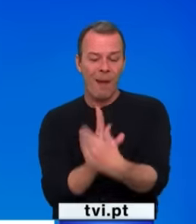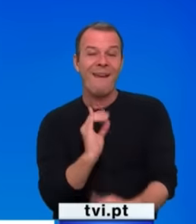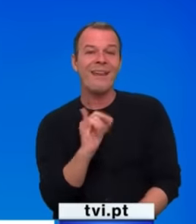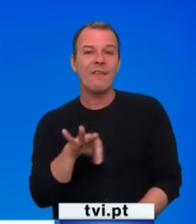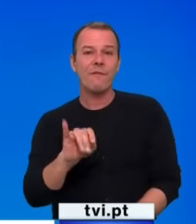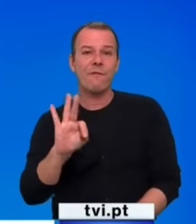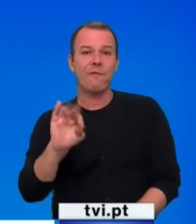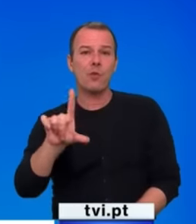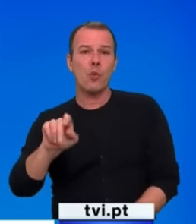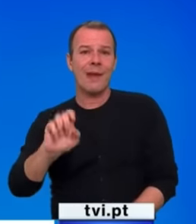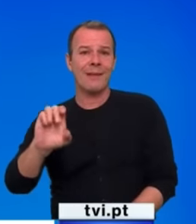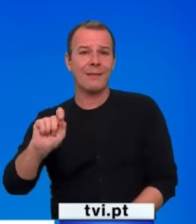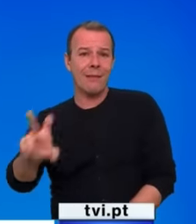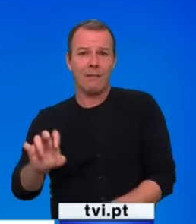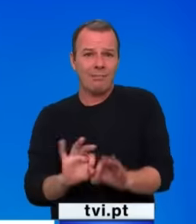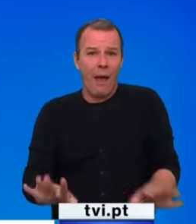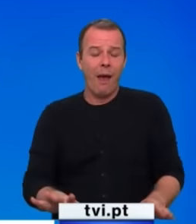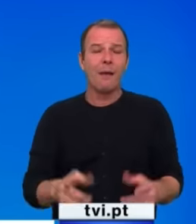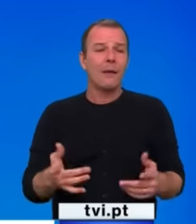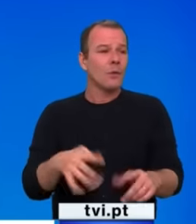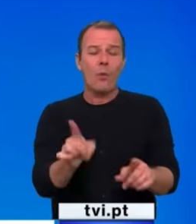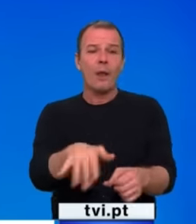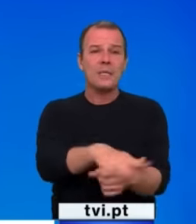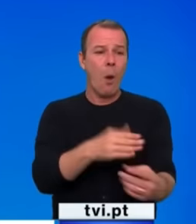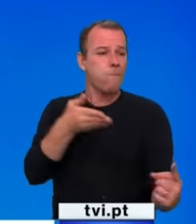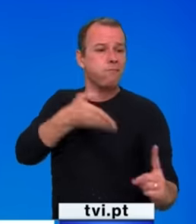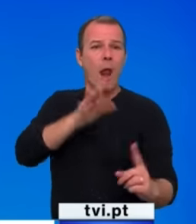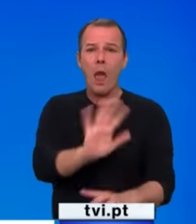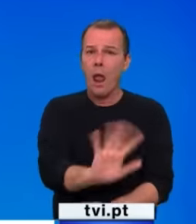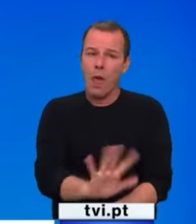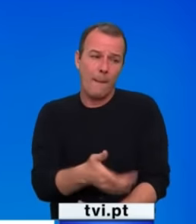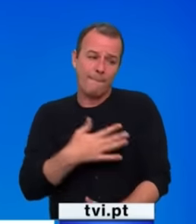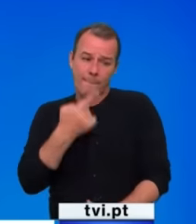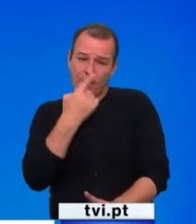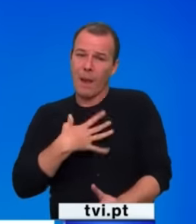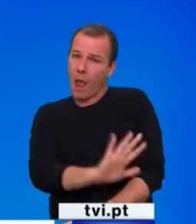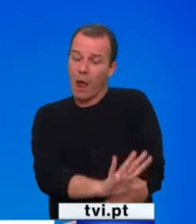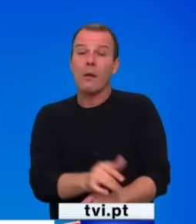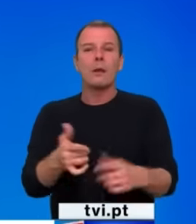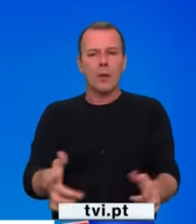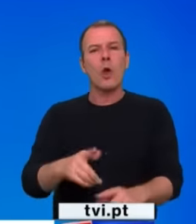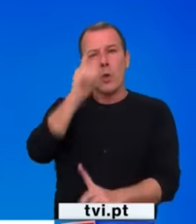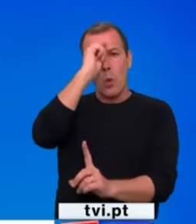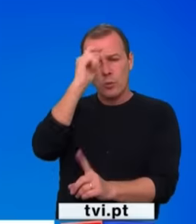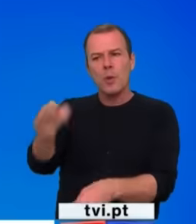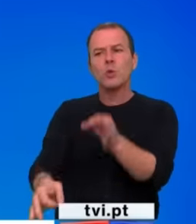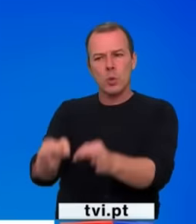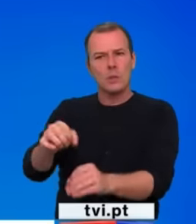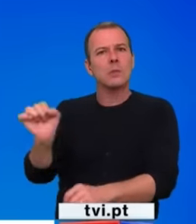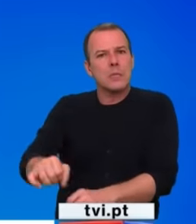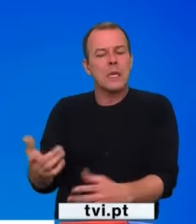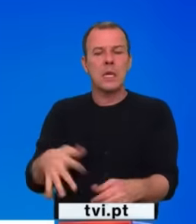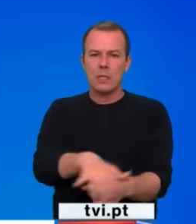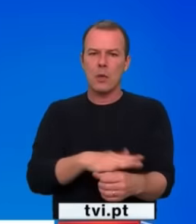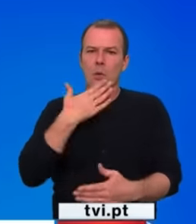quero comentar nenhum caso em particular, respeito absoluto pela Justiça, obviamente que o caso